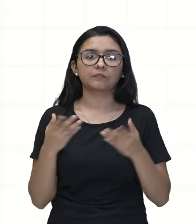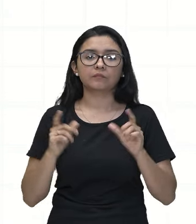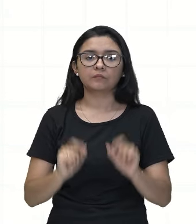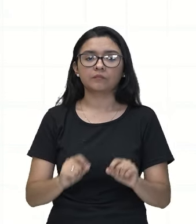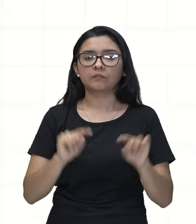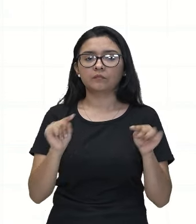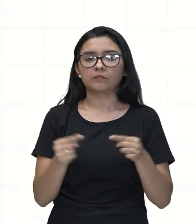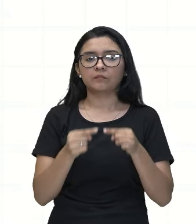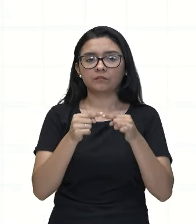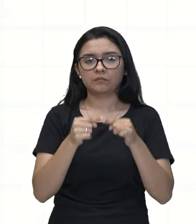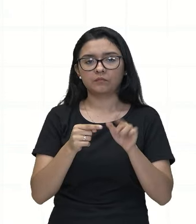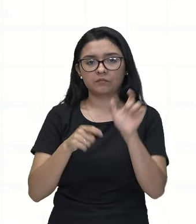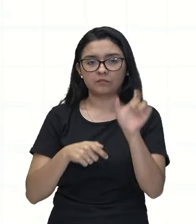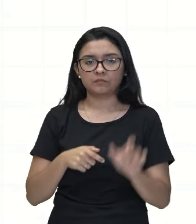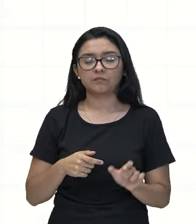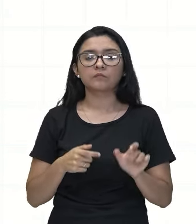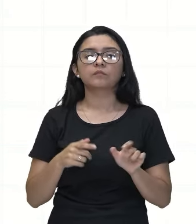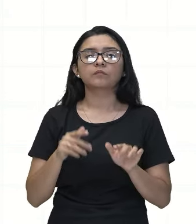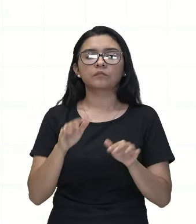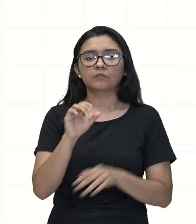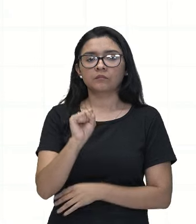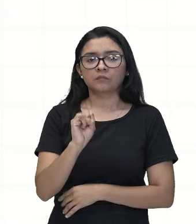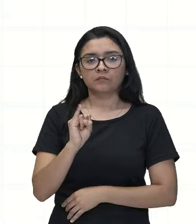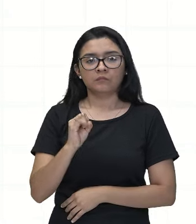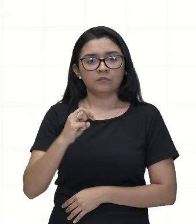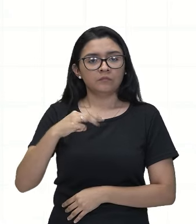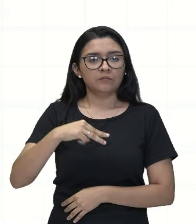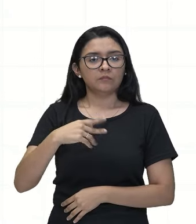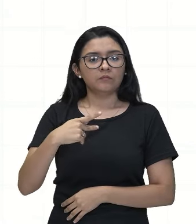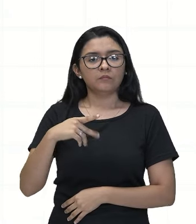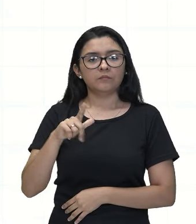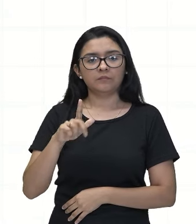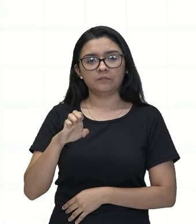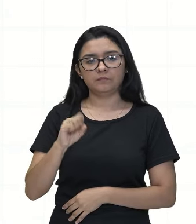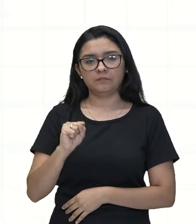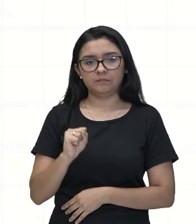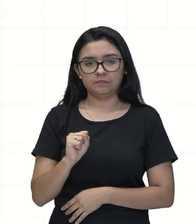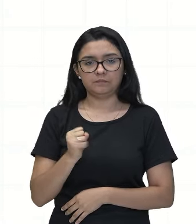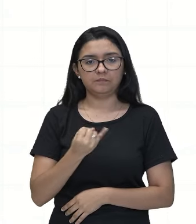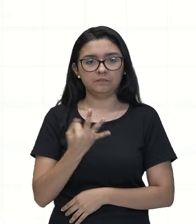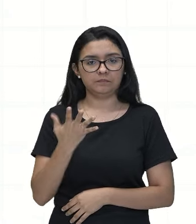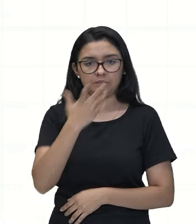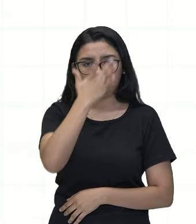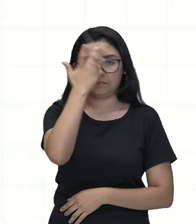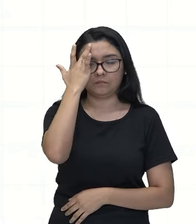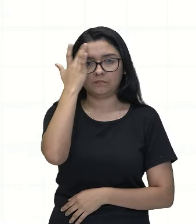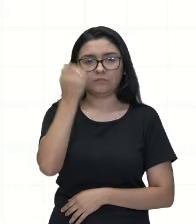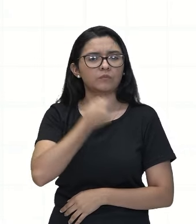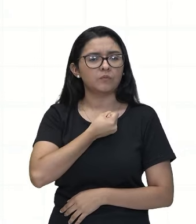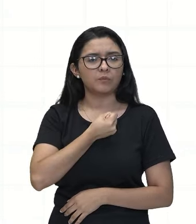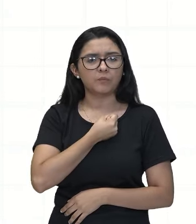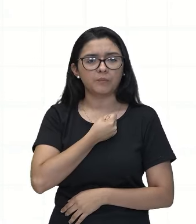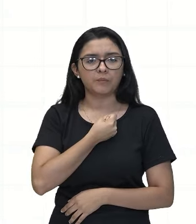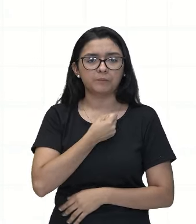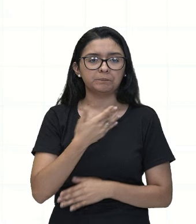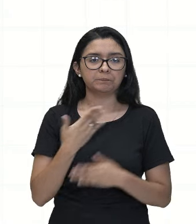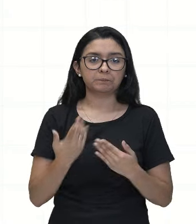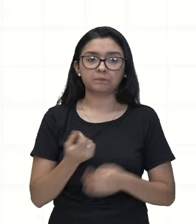da oração O verbo concordará com ele em número e pessoa que significa número